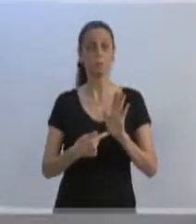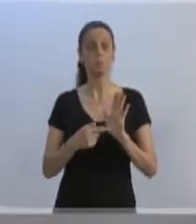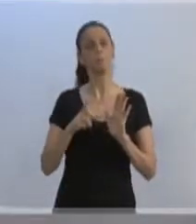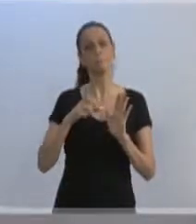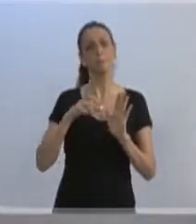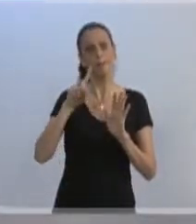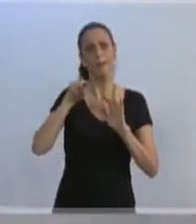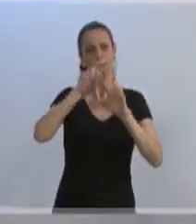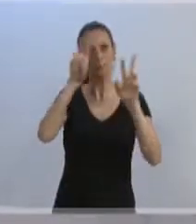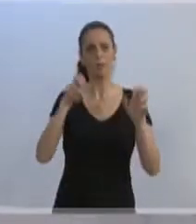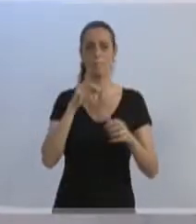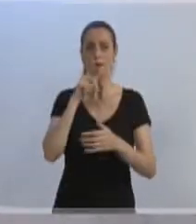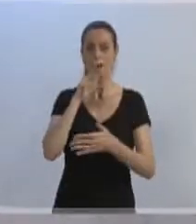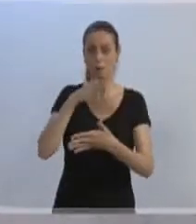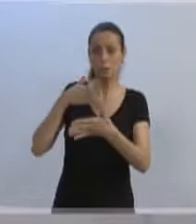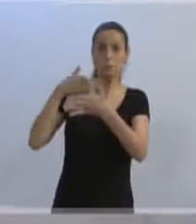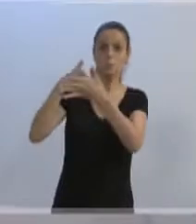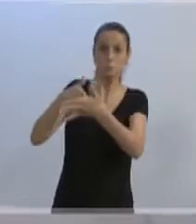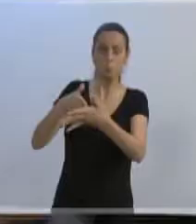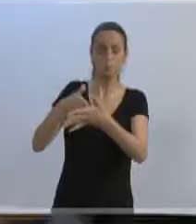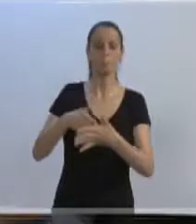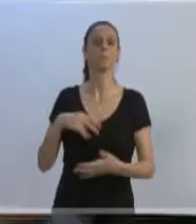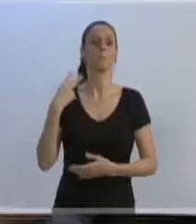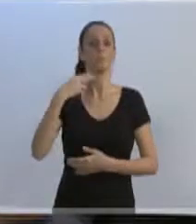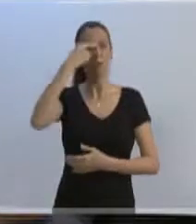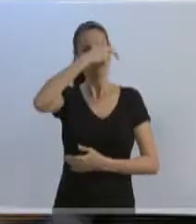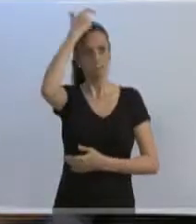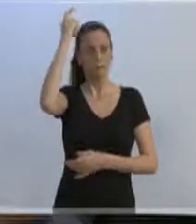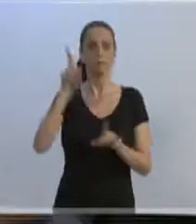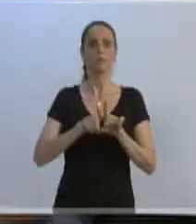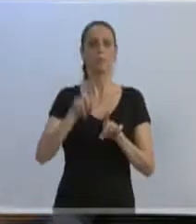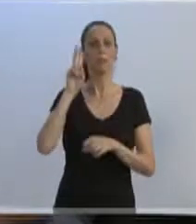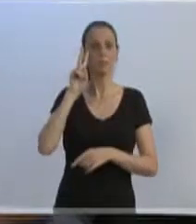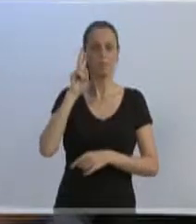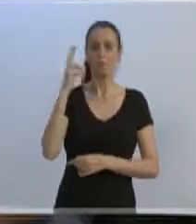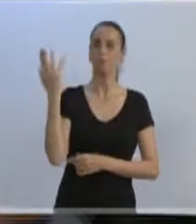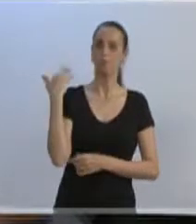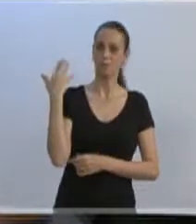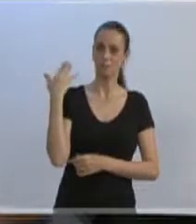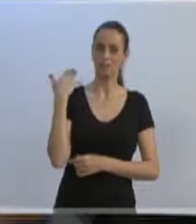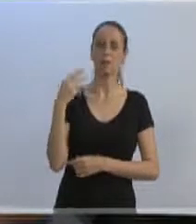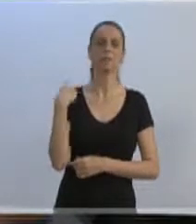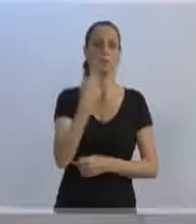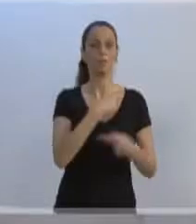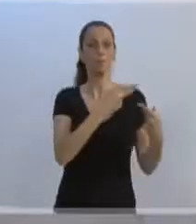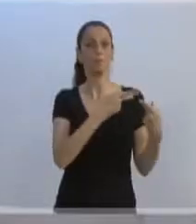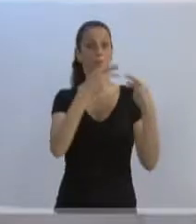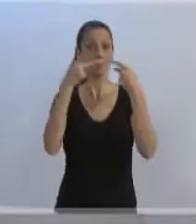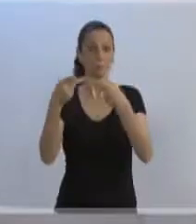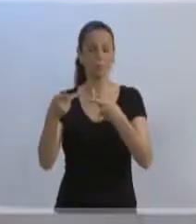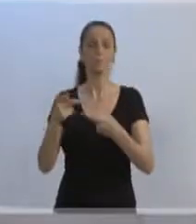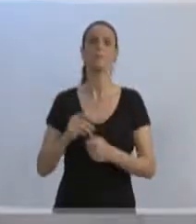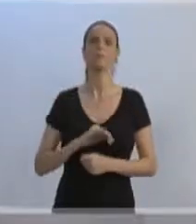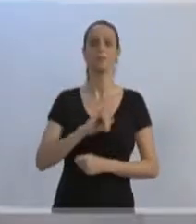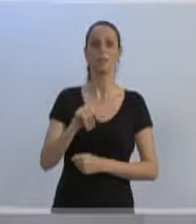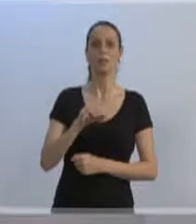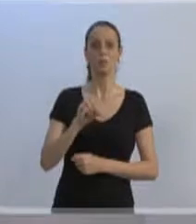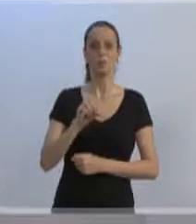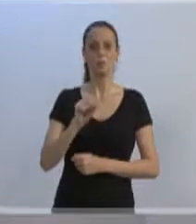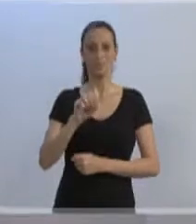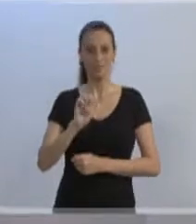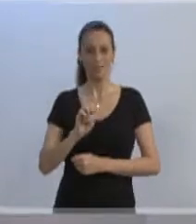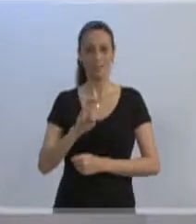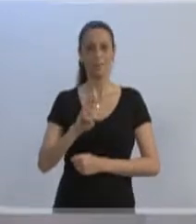barragens foi adriano lembrou muito bem aqui com relação à visita que fizemos lá e josé boa ter